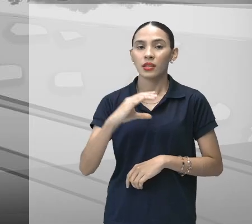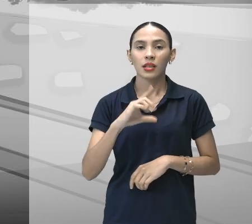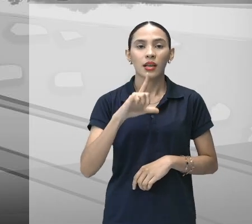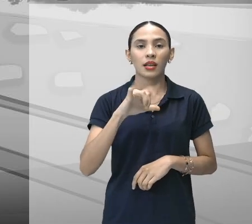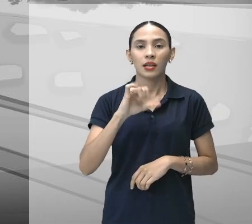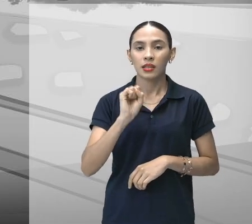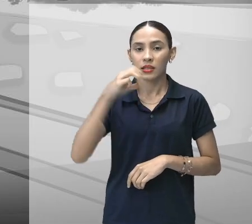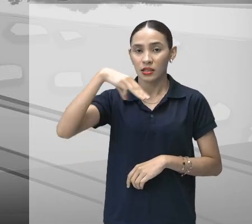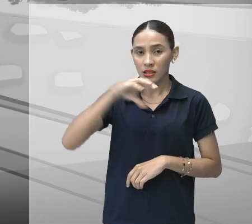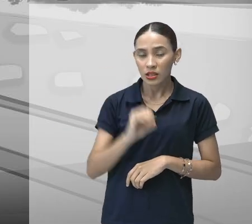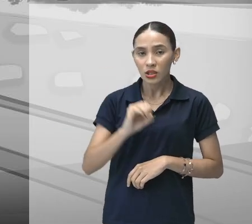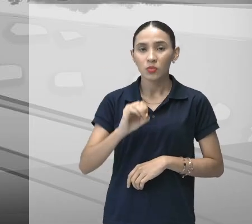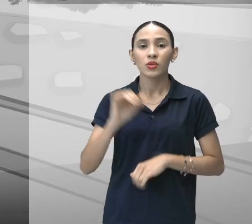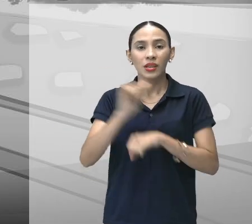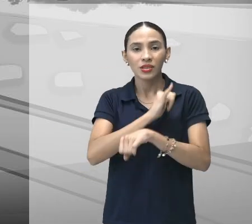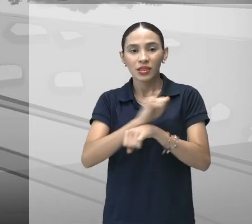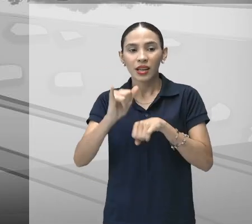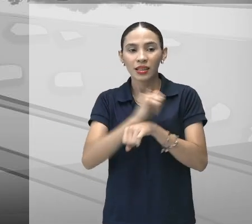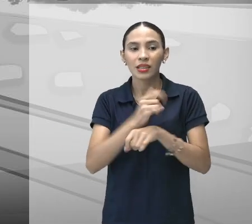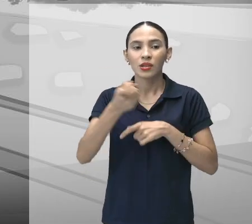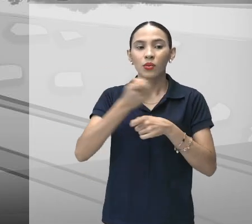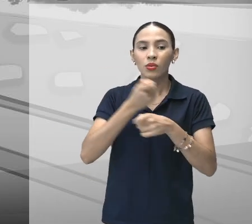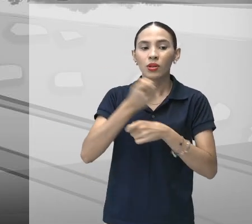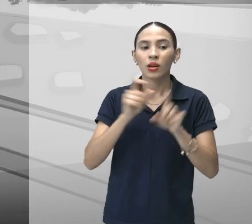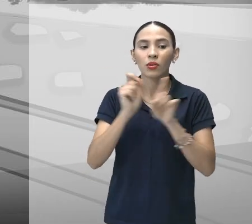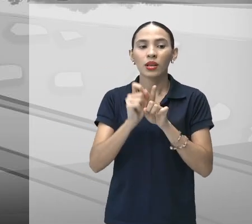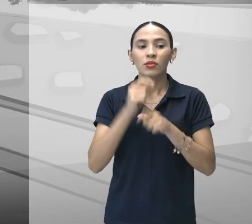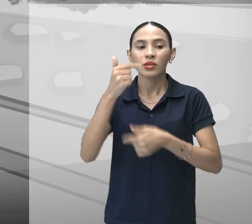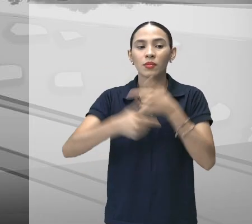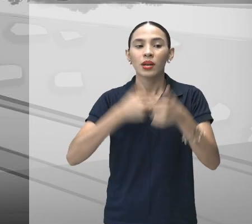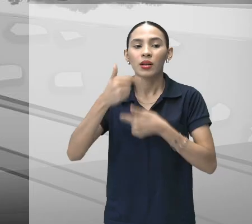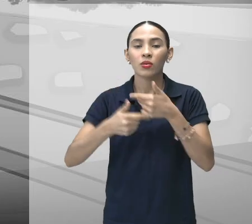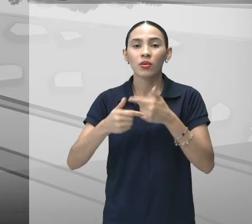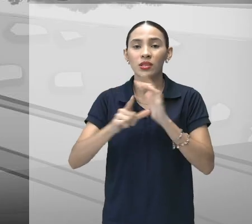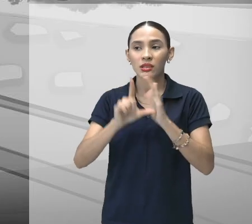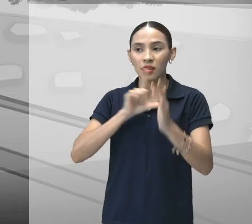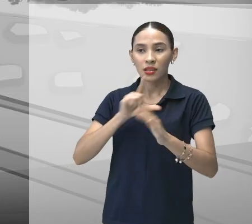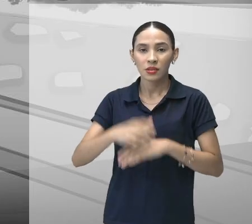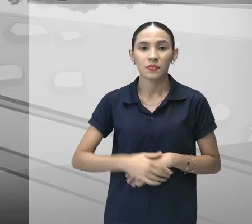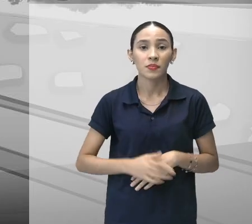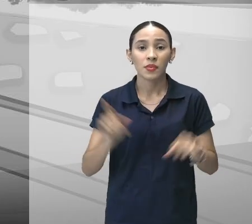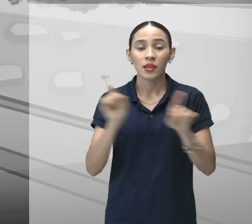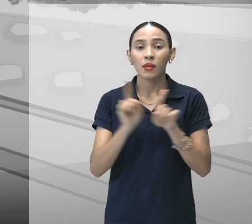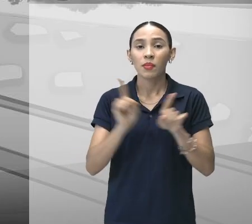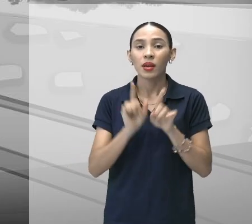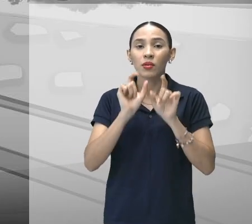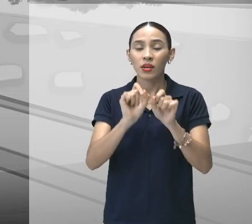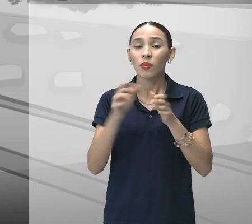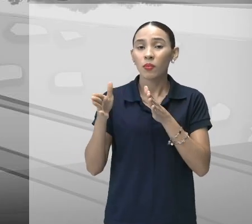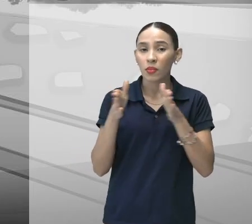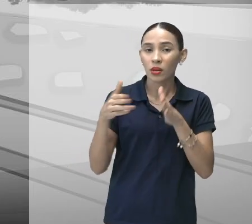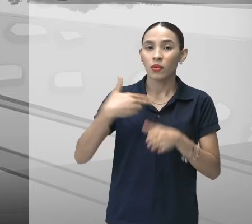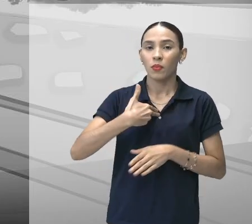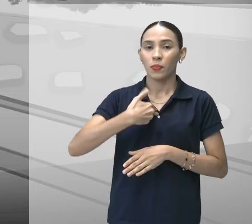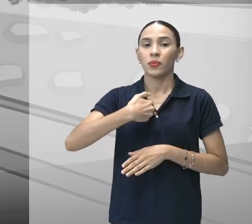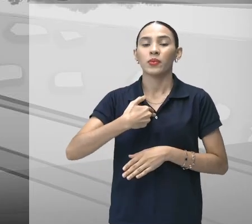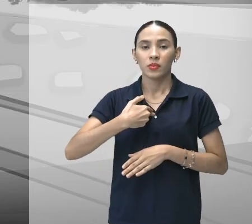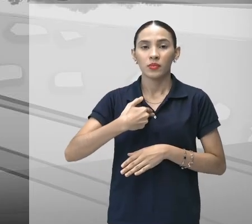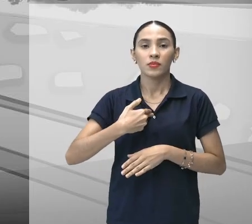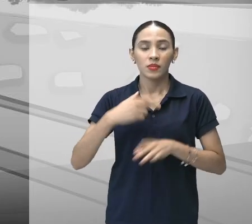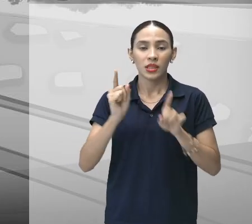das grandes armas que ele teve para controlar os trabalhadores naquele momento. E foi também no período de Getúlio Vargas que